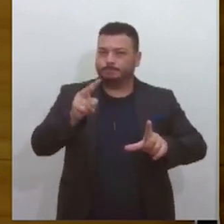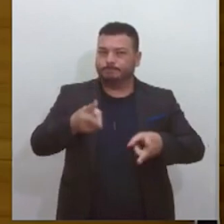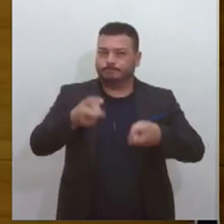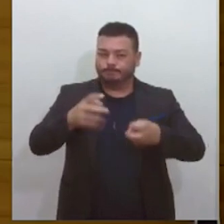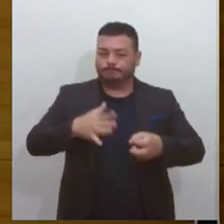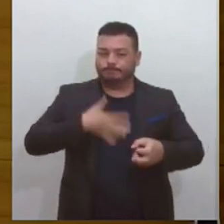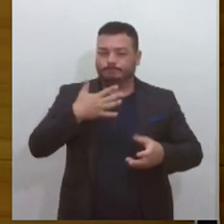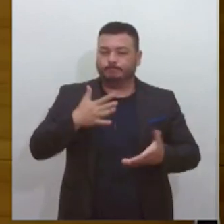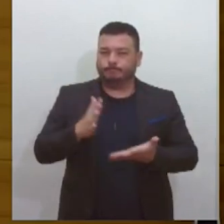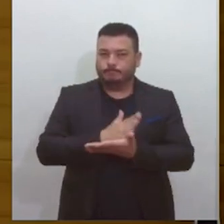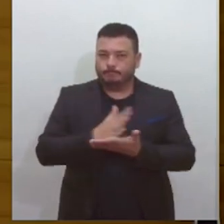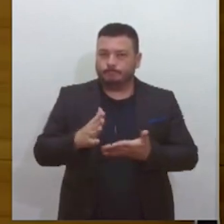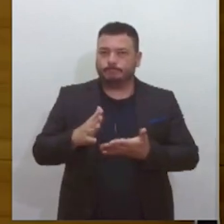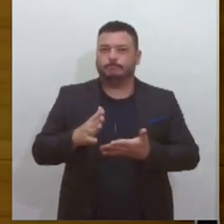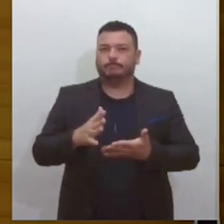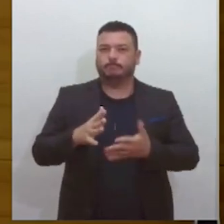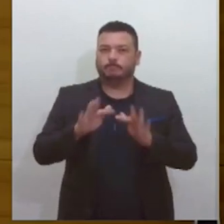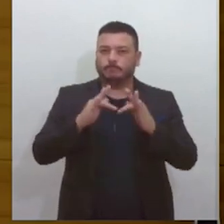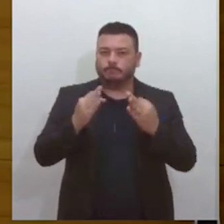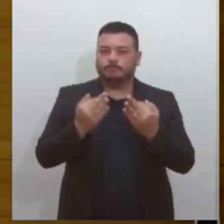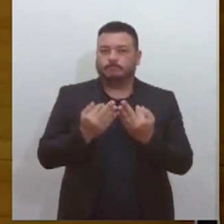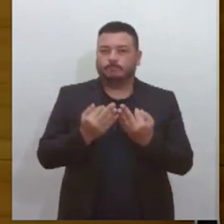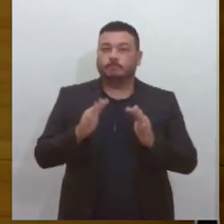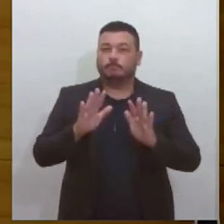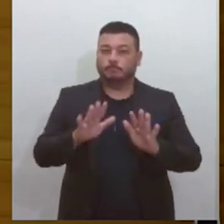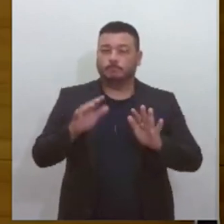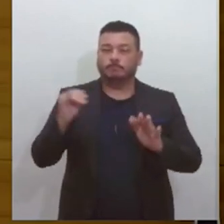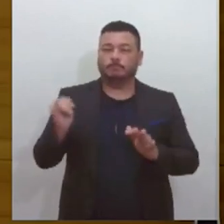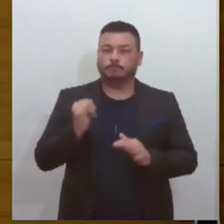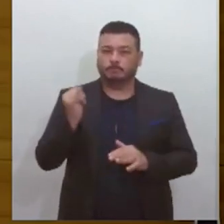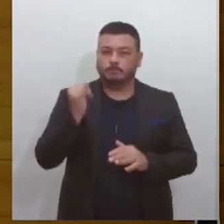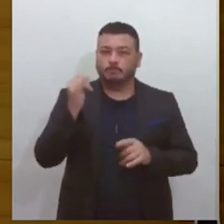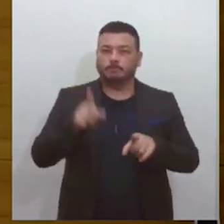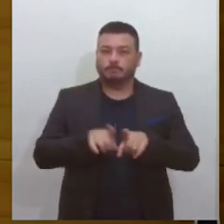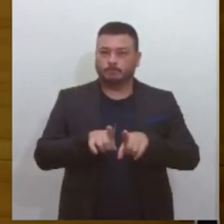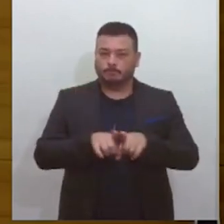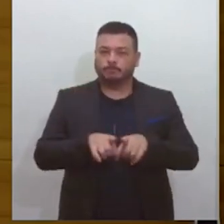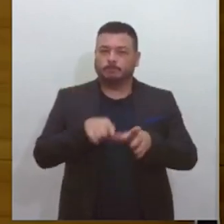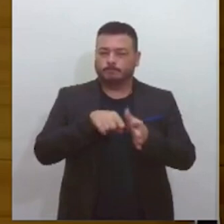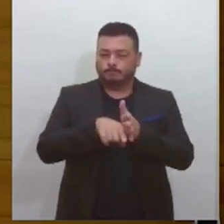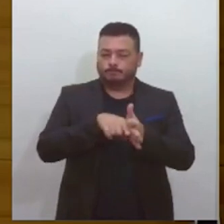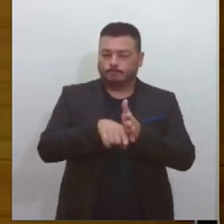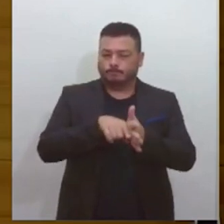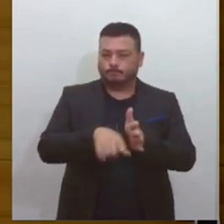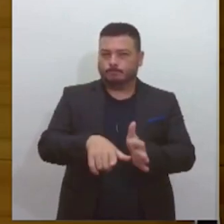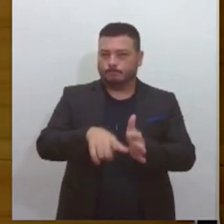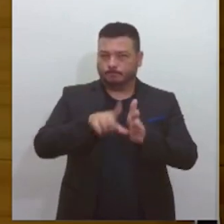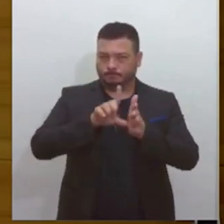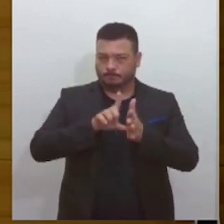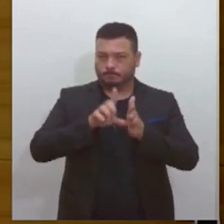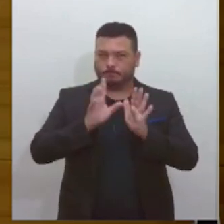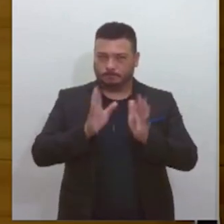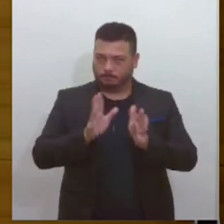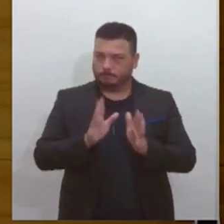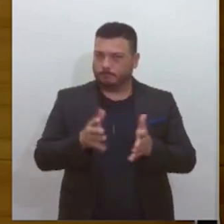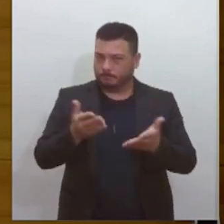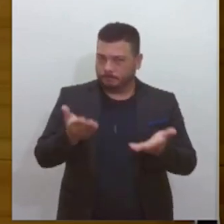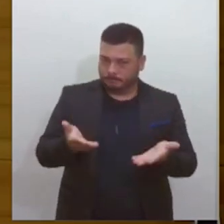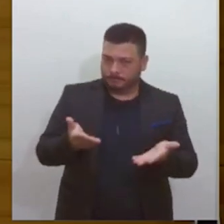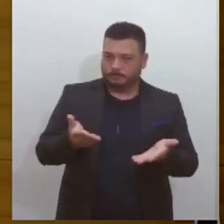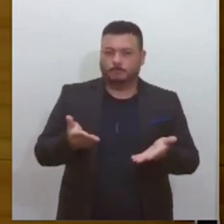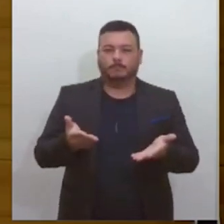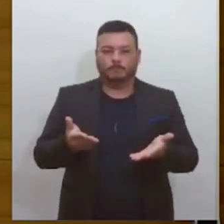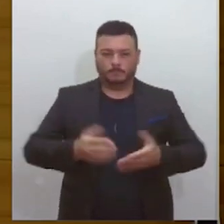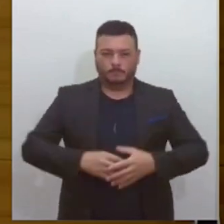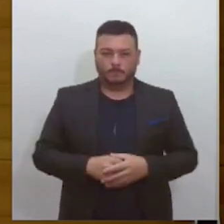pais, mas é importante já desde o início realizar essas atividades, esses procedimentos